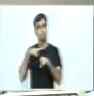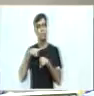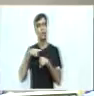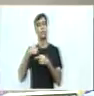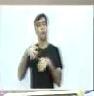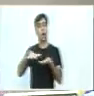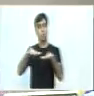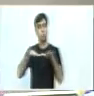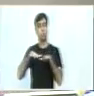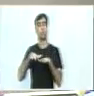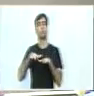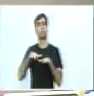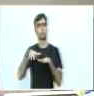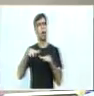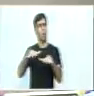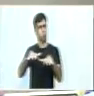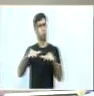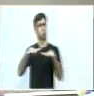plenário mais